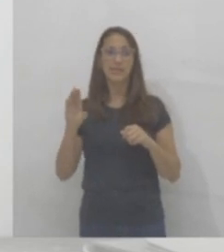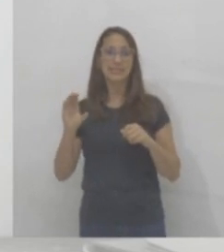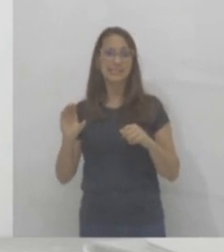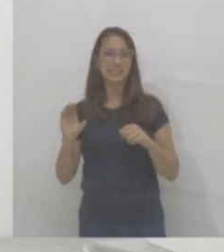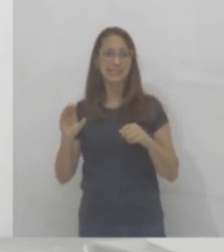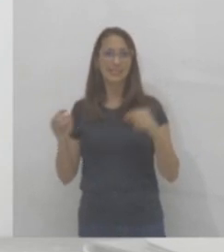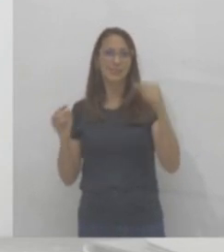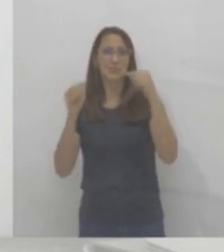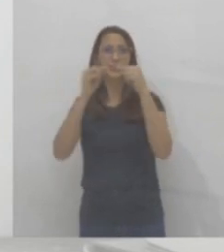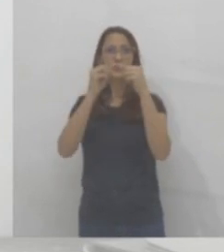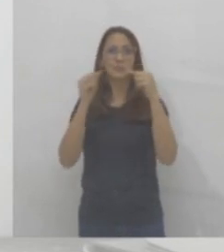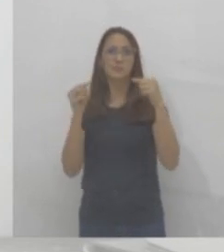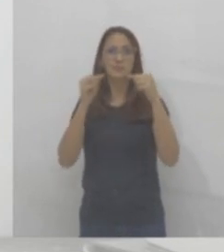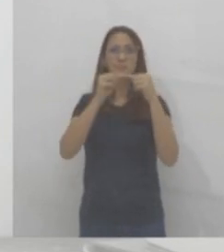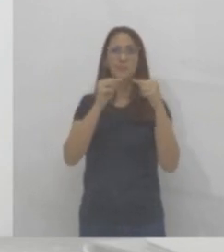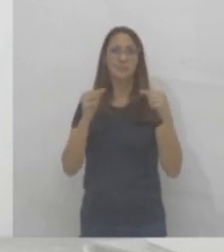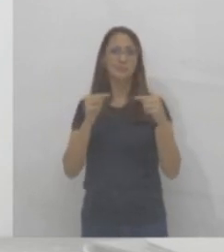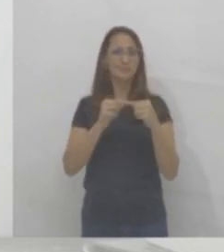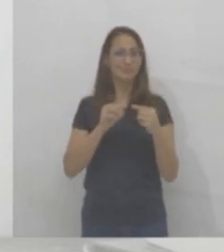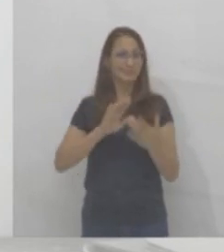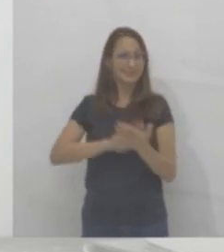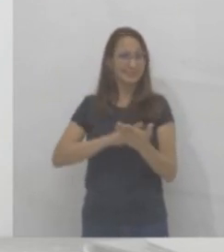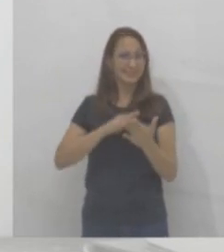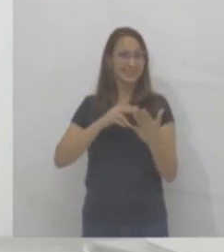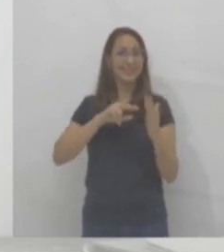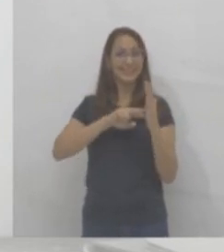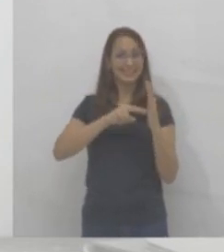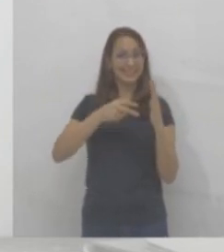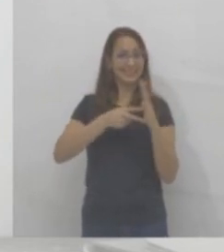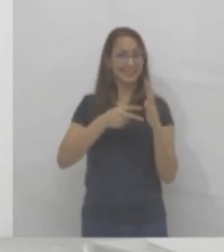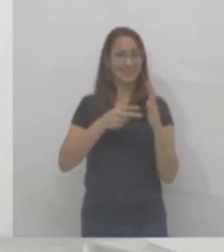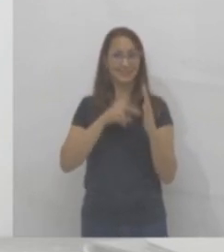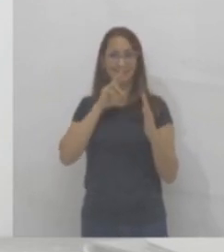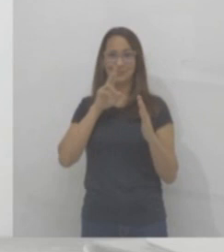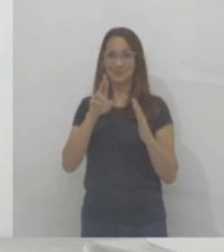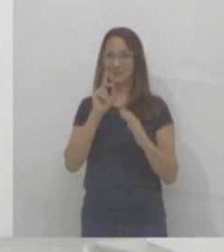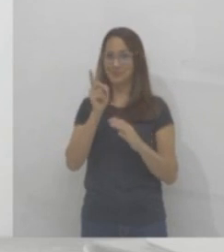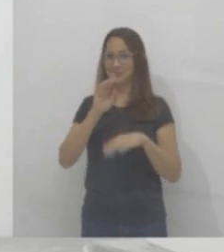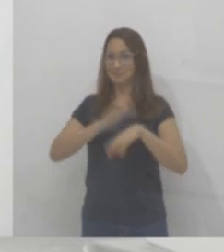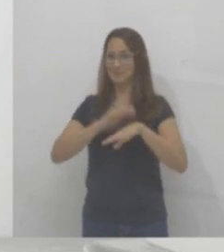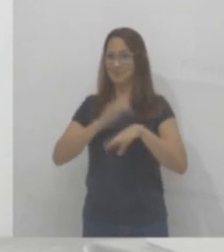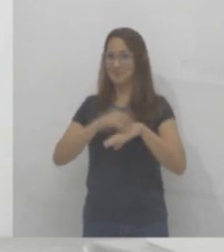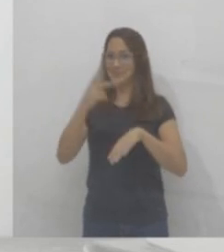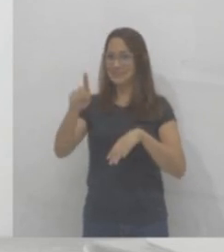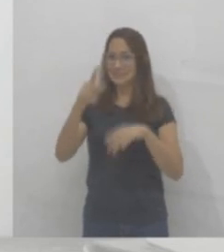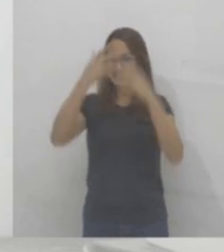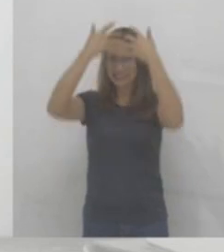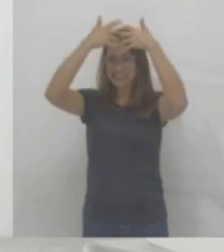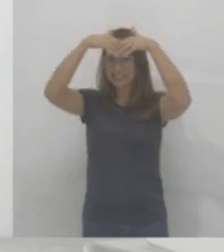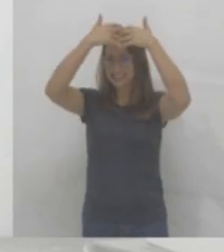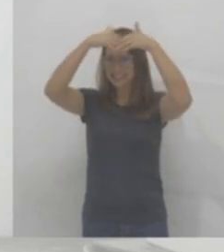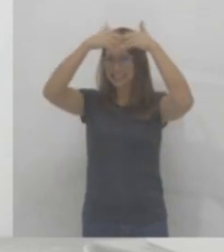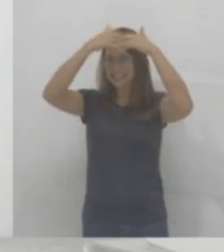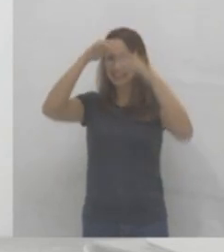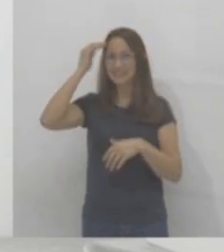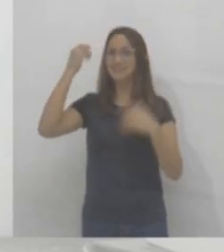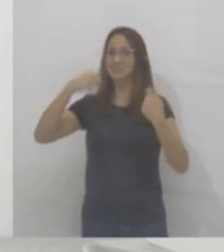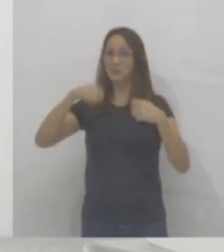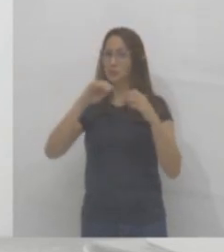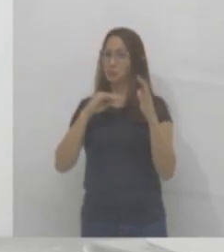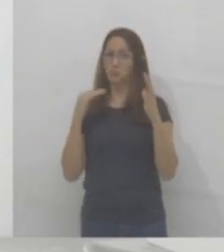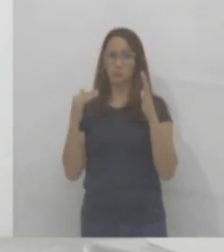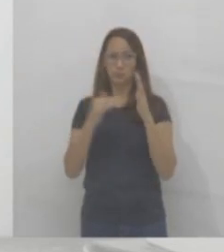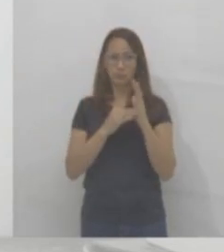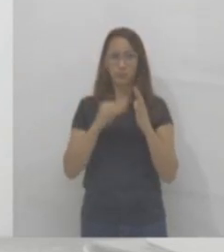Tempinho para vocês pensarem. Não vou traduzir ainda as fases das respostas, porque cabe a vocês tentar entender aí. Vocês já sabem que todas têm o I,